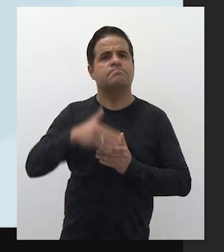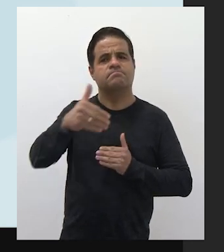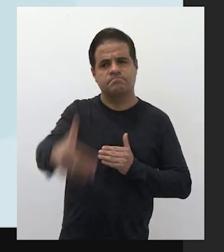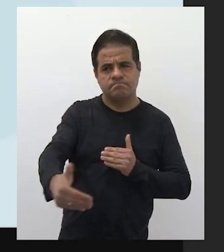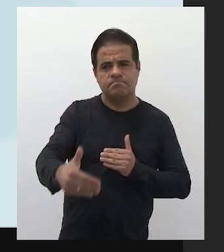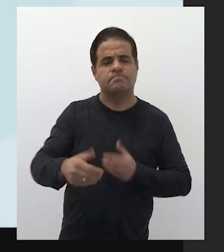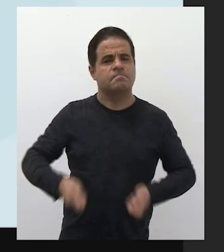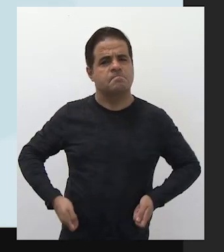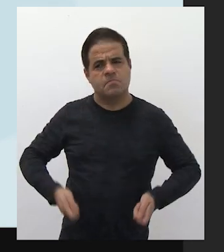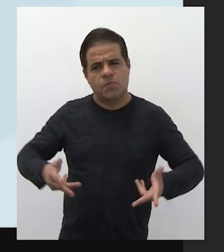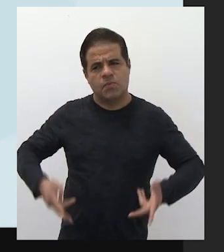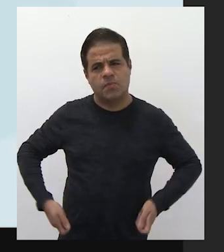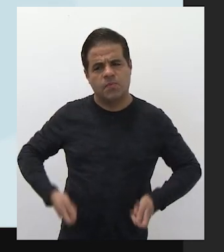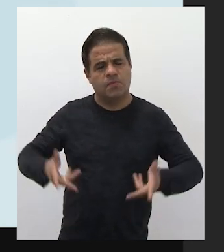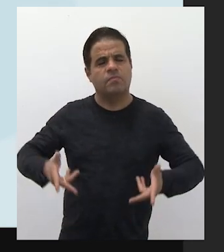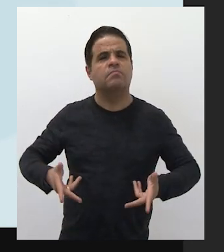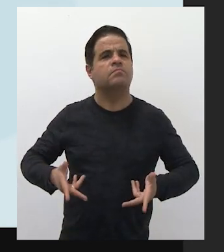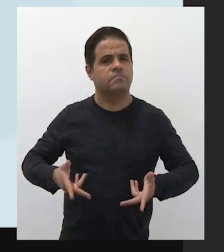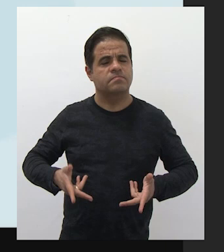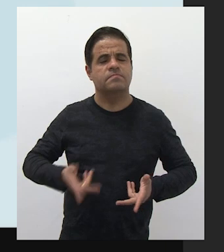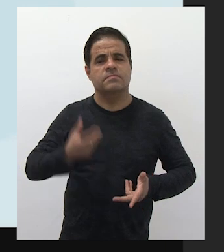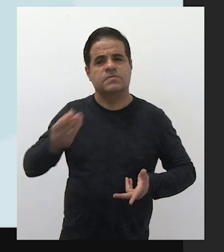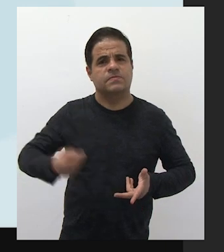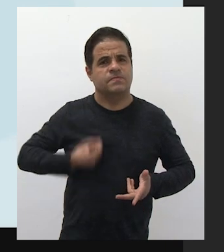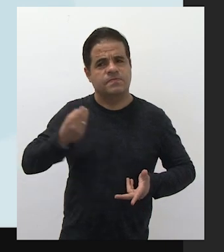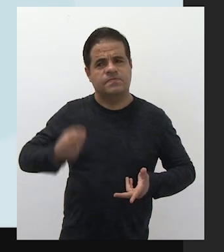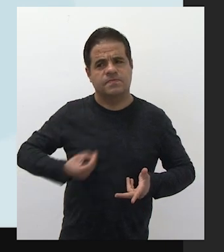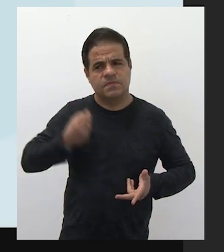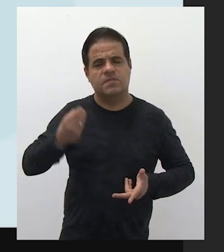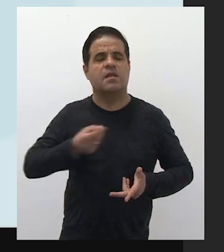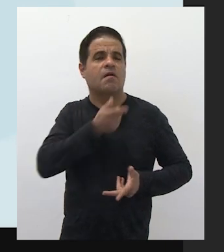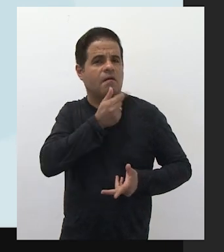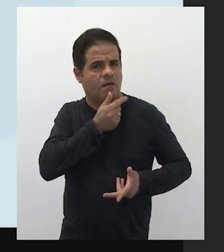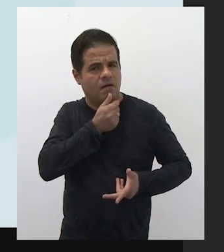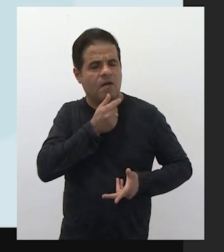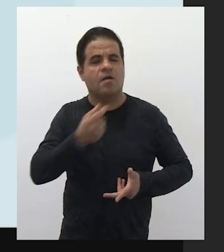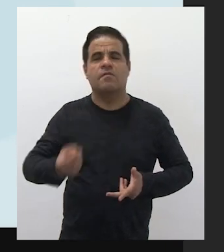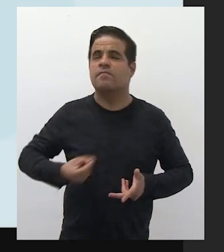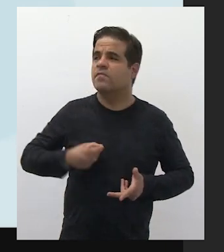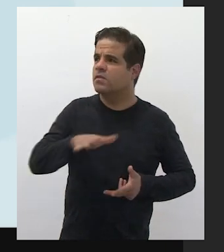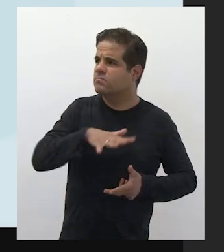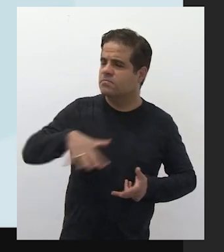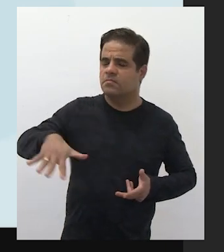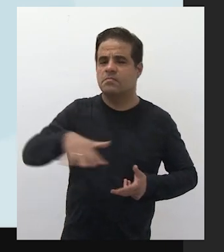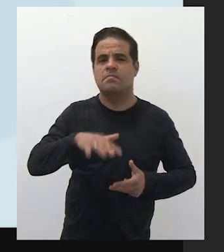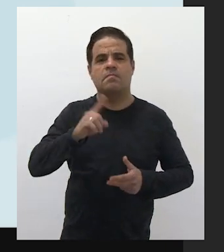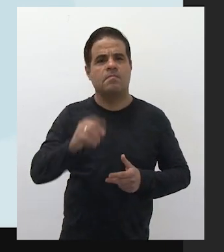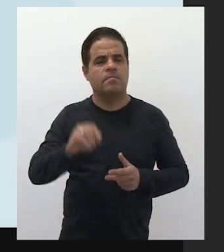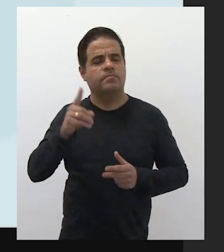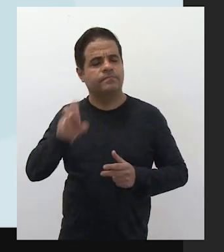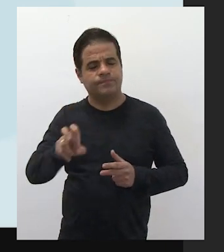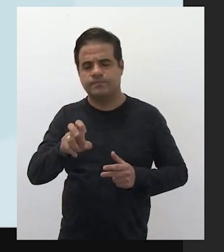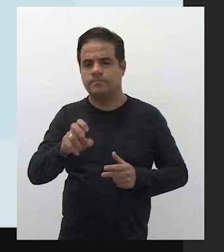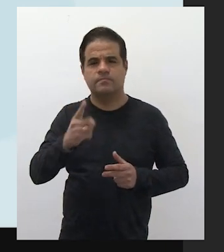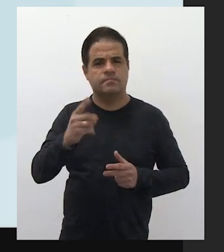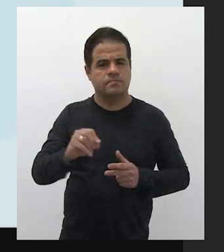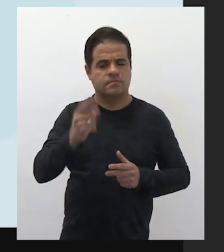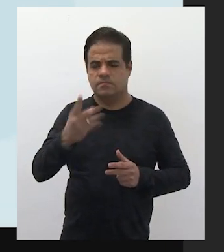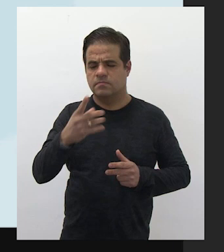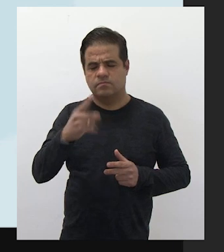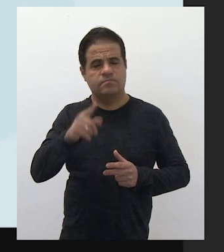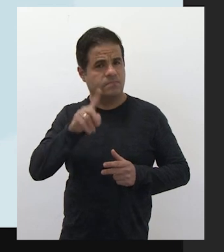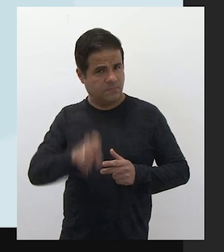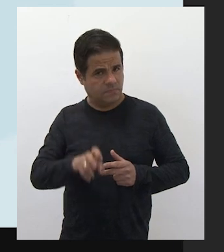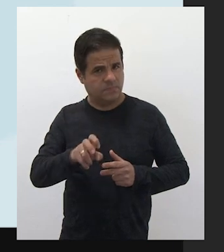não desperdício, tudo mais. Vida na água, ODS 14, vida terrestre, ODS 15. Essa 14 e 15 está relacionada à